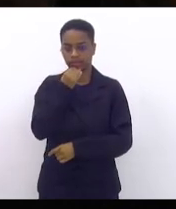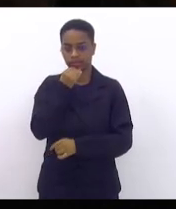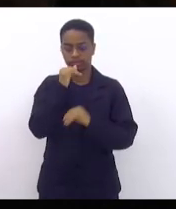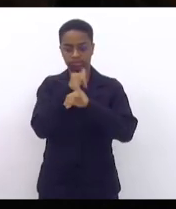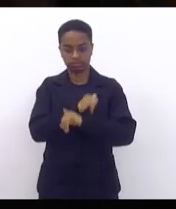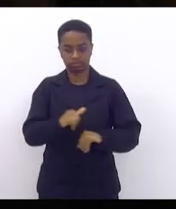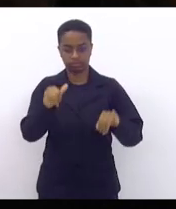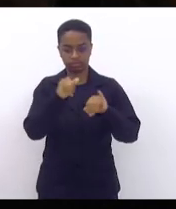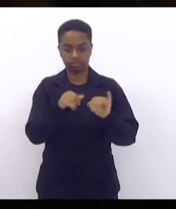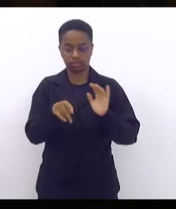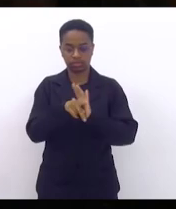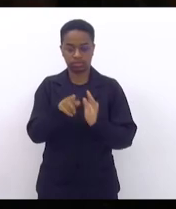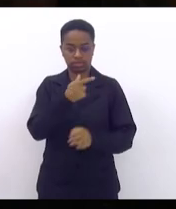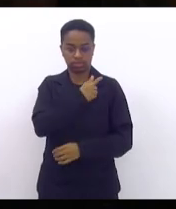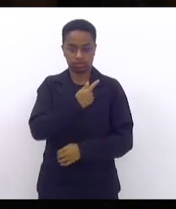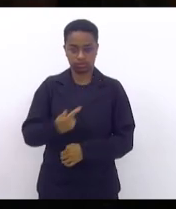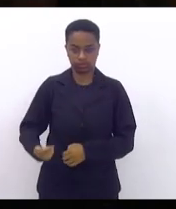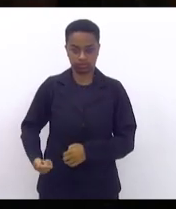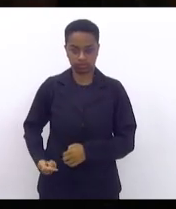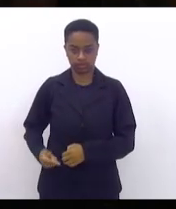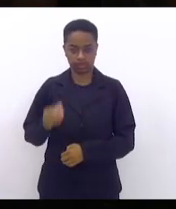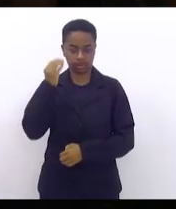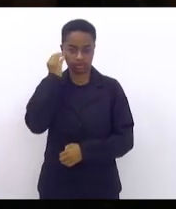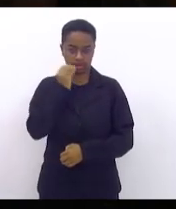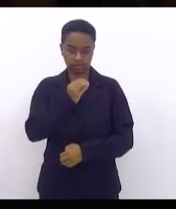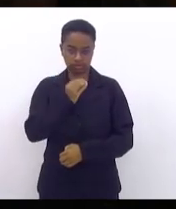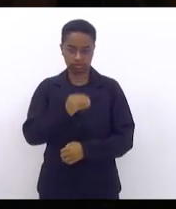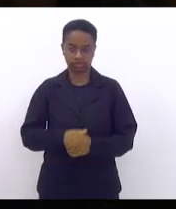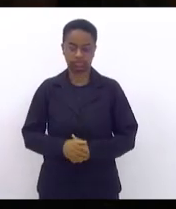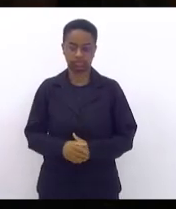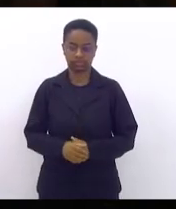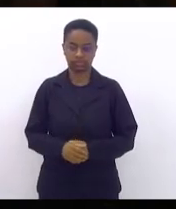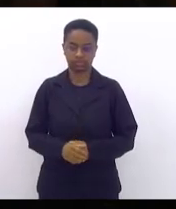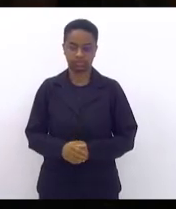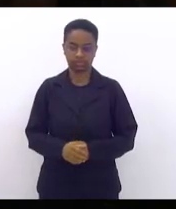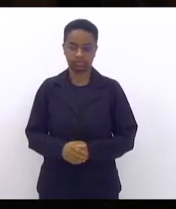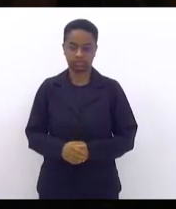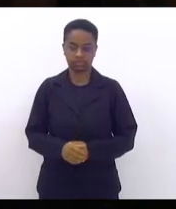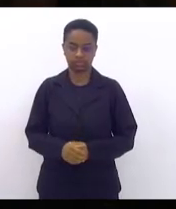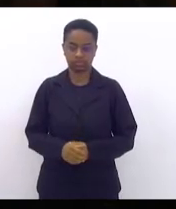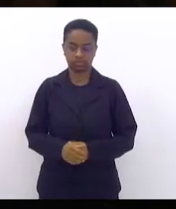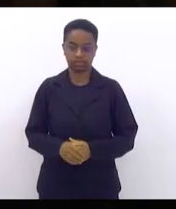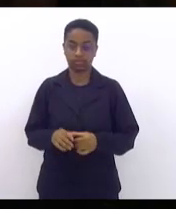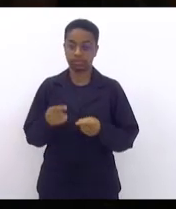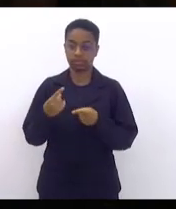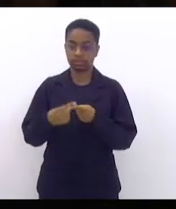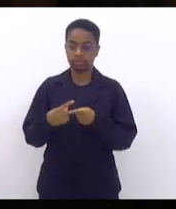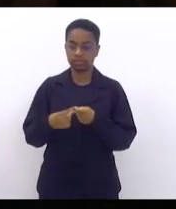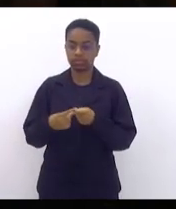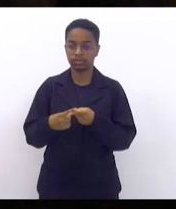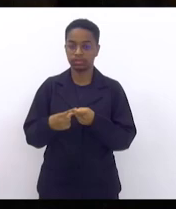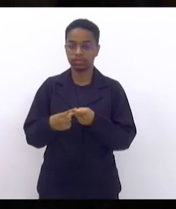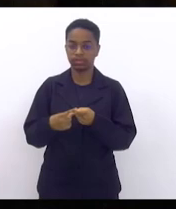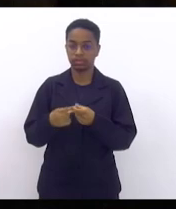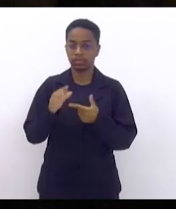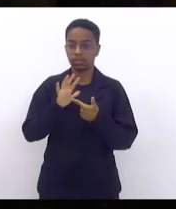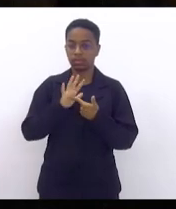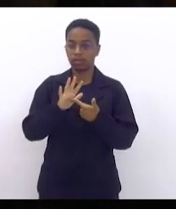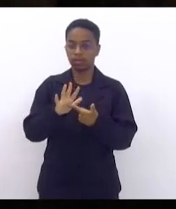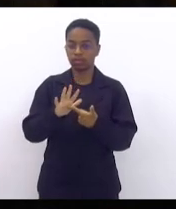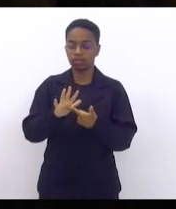declarações do governador Cláudio Castro que repentinamente revelou